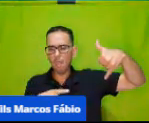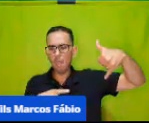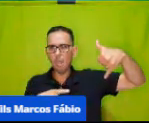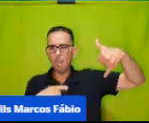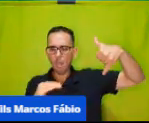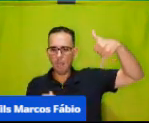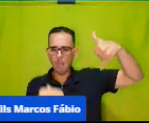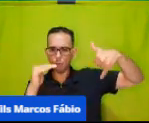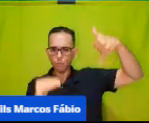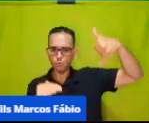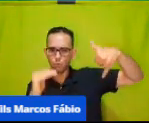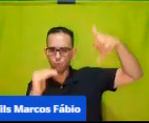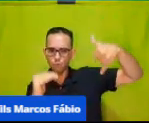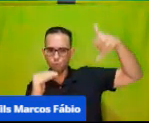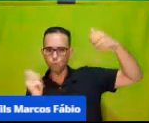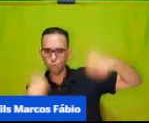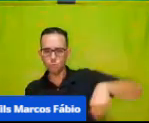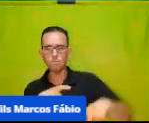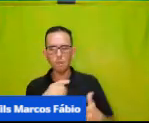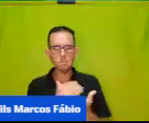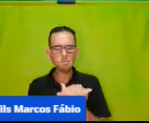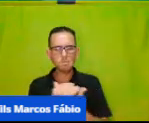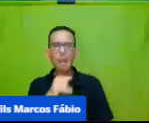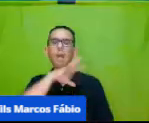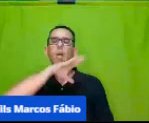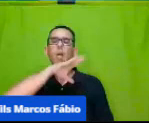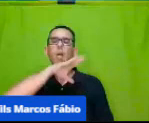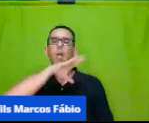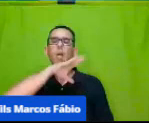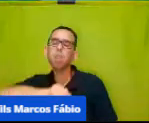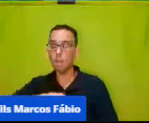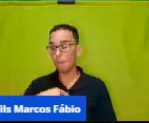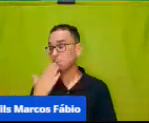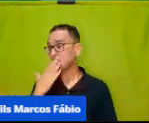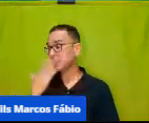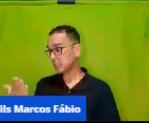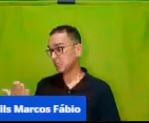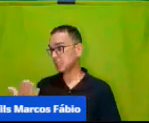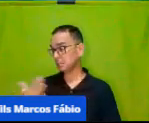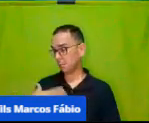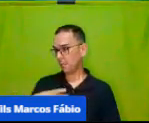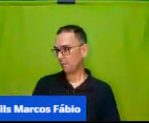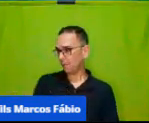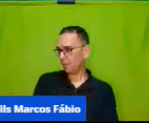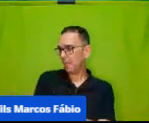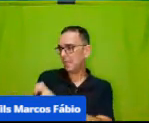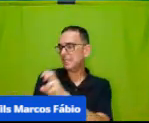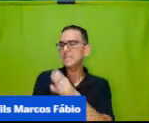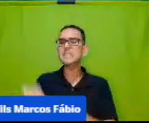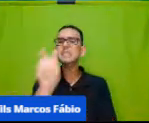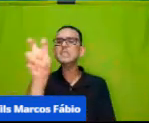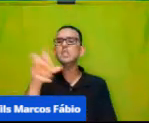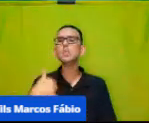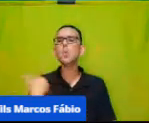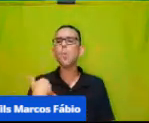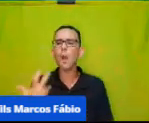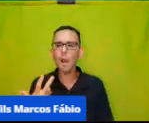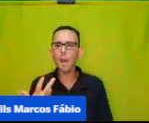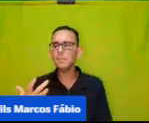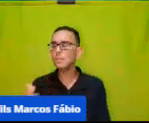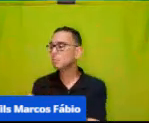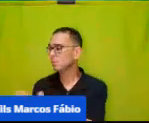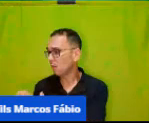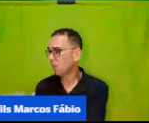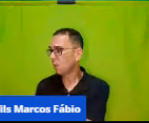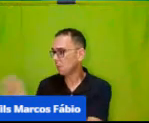E aí os primeiros foram ruins, porque eu pedi para minha filhinha de 5 anos segurar meu celular. Aí depois que eu pensei, eu vou usar